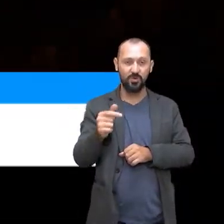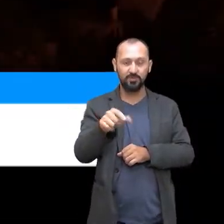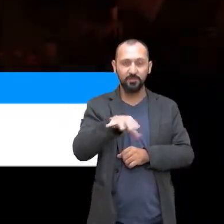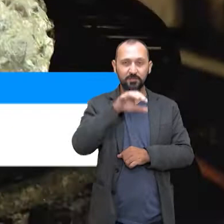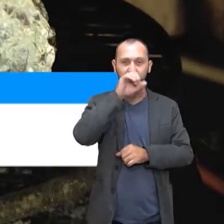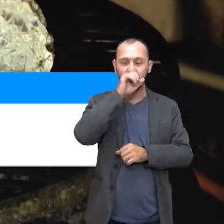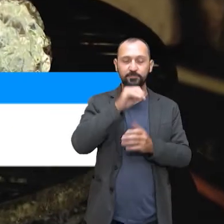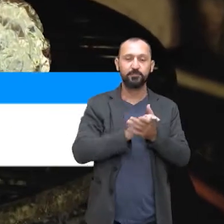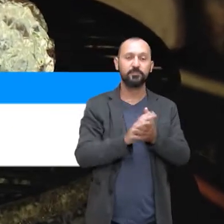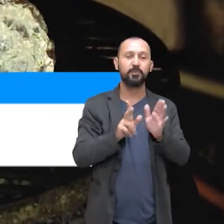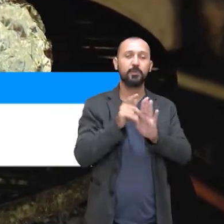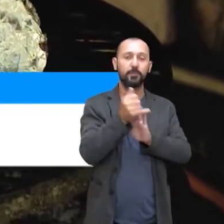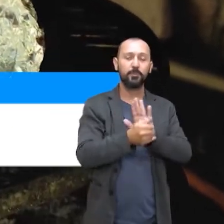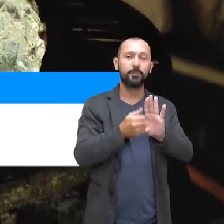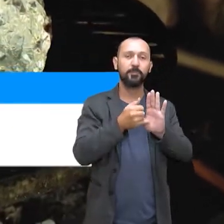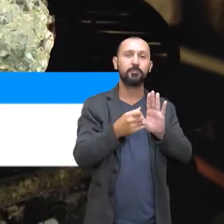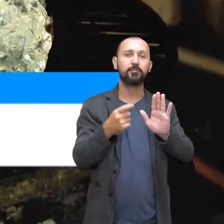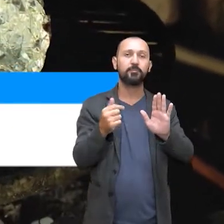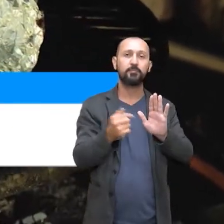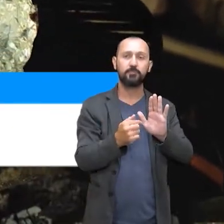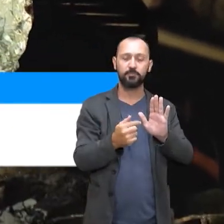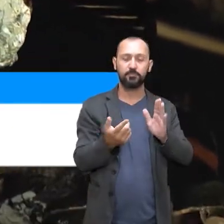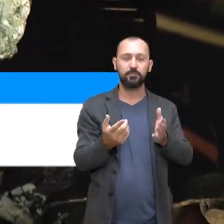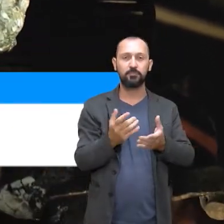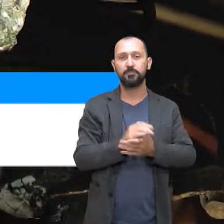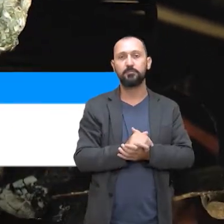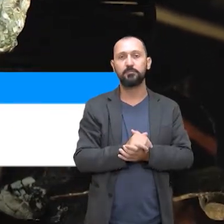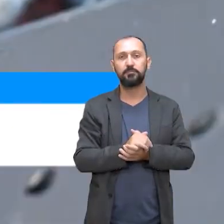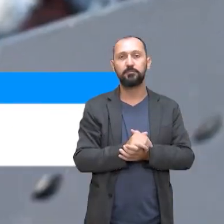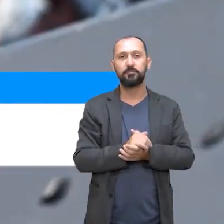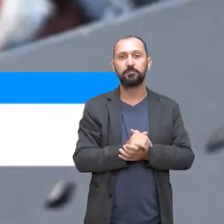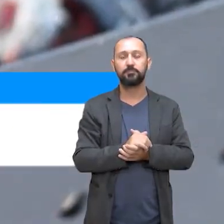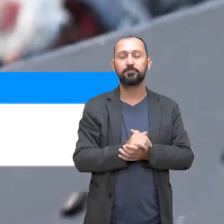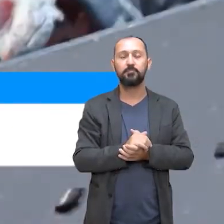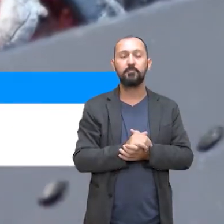carbono. Esse projeto ele vem